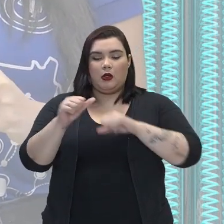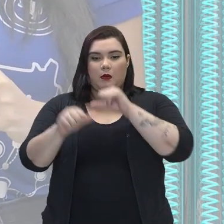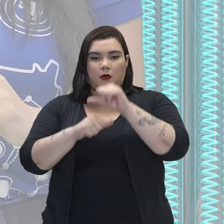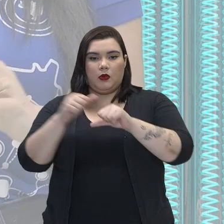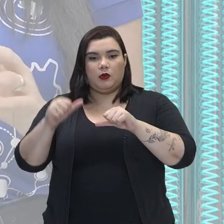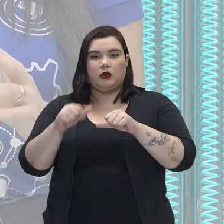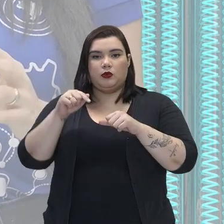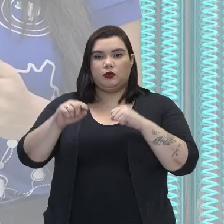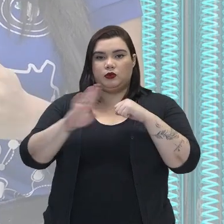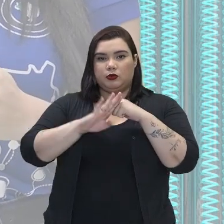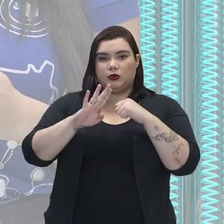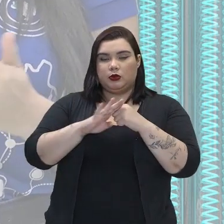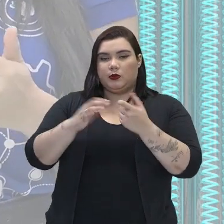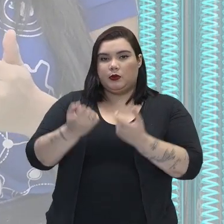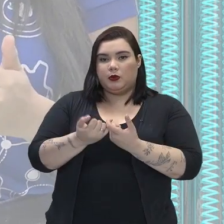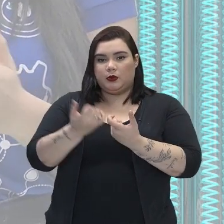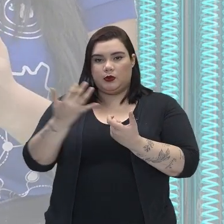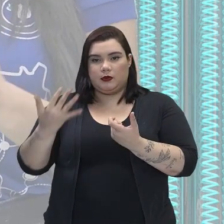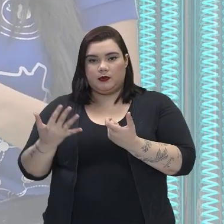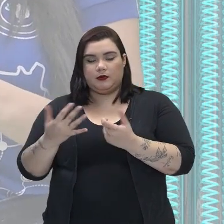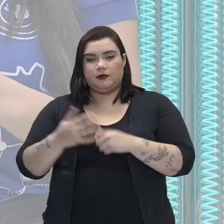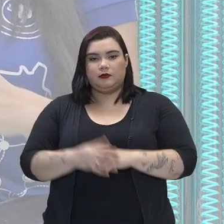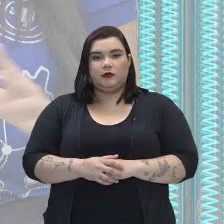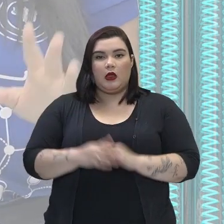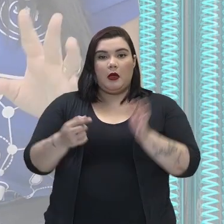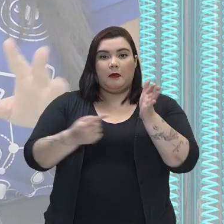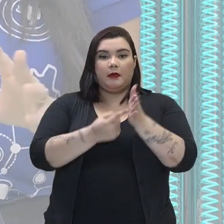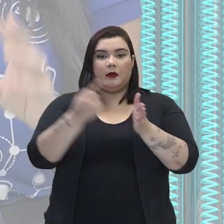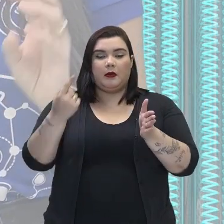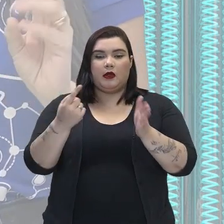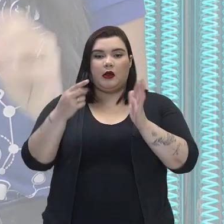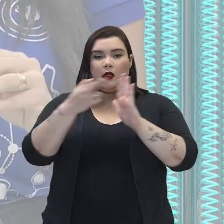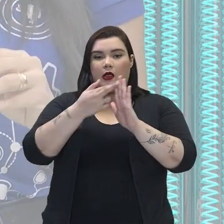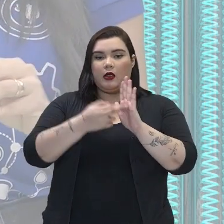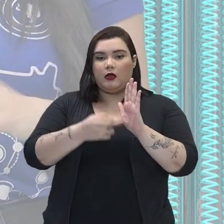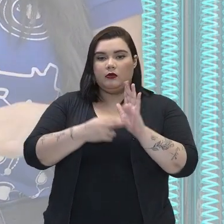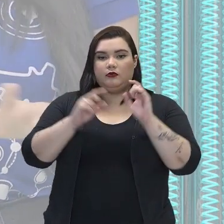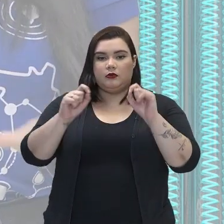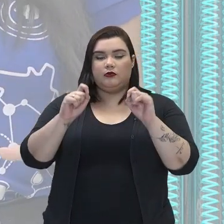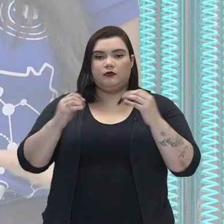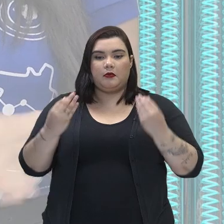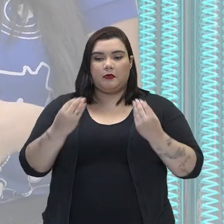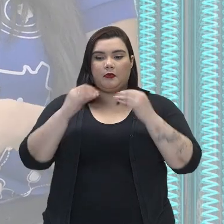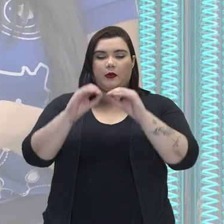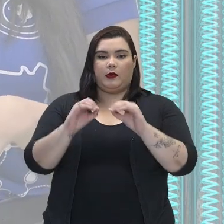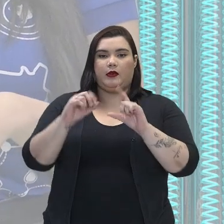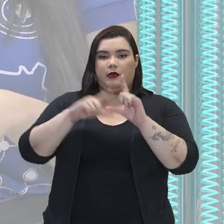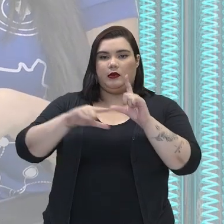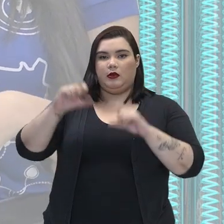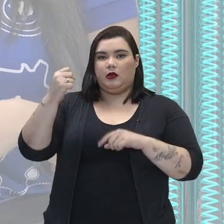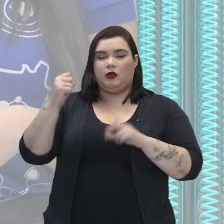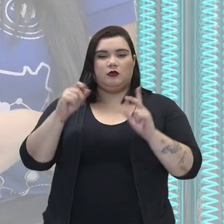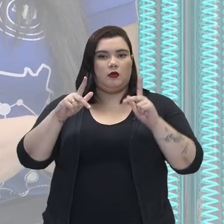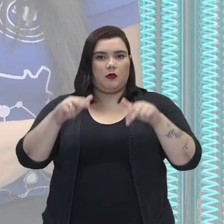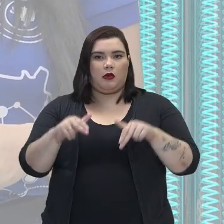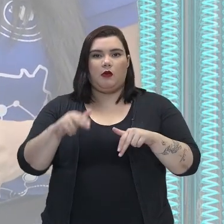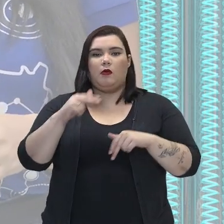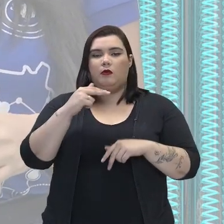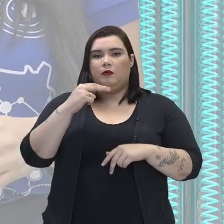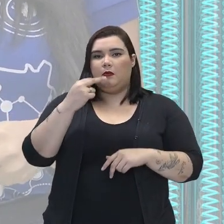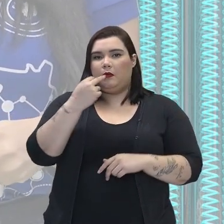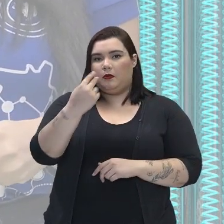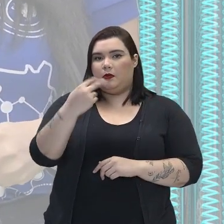plural. E nós vamos ver agora, mas a primeira é essa, a gente acrescenta o S, assim como é na língua portuguesa, para